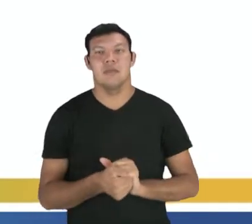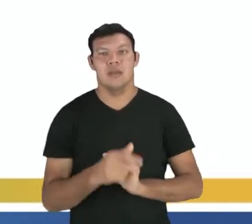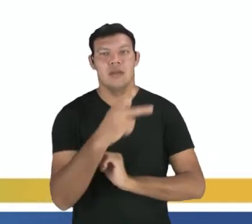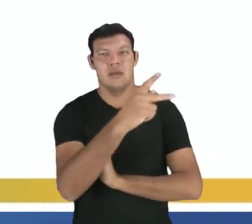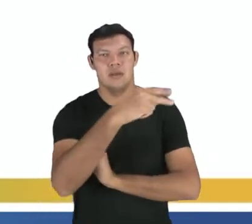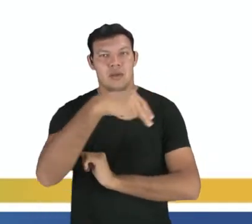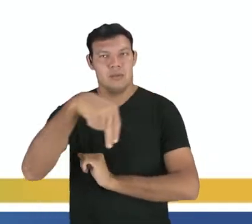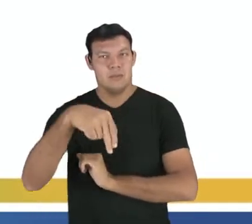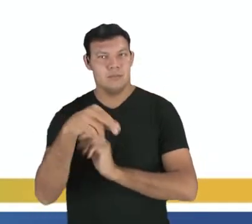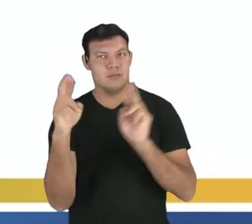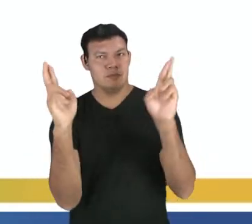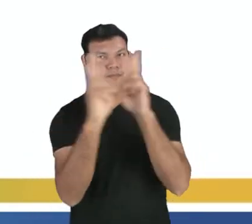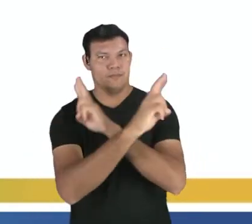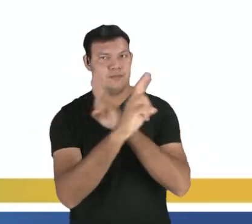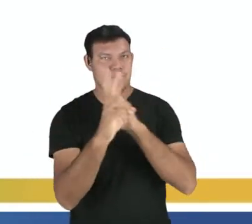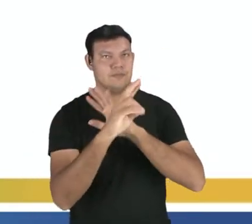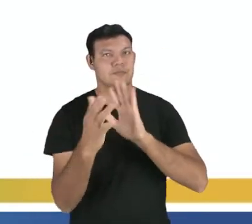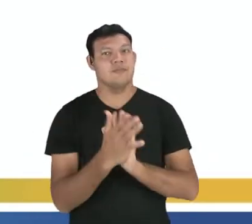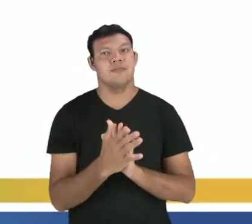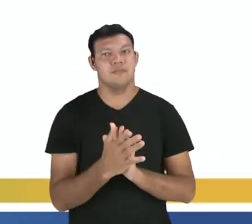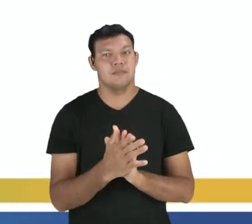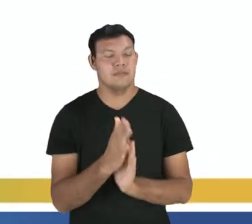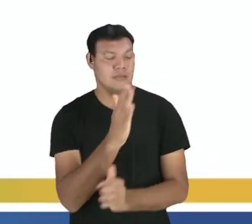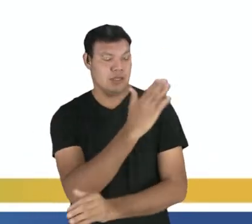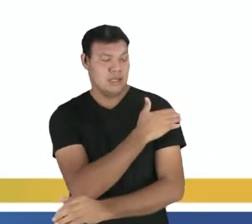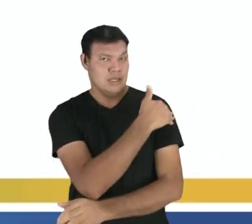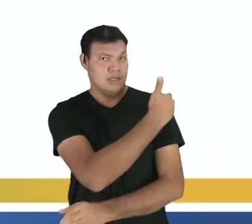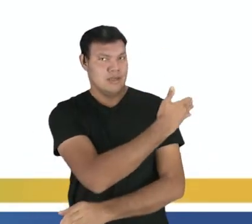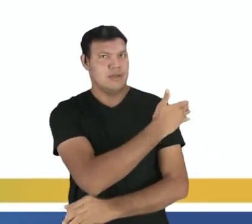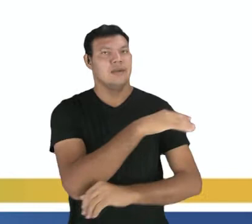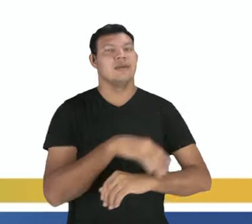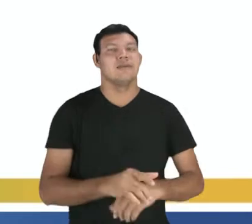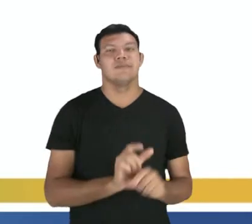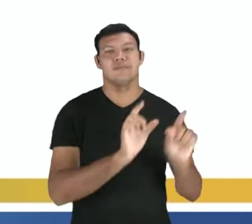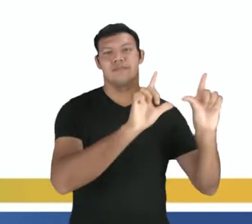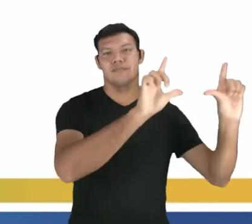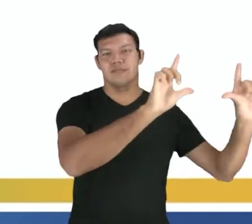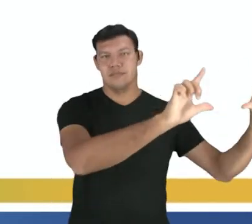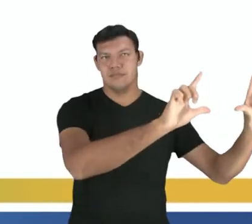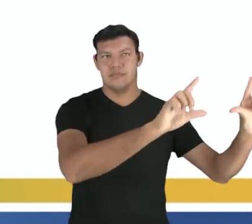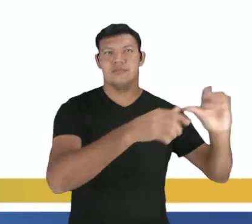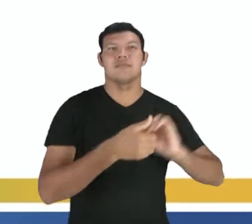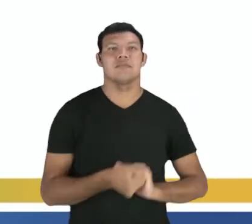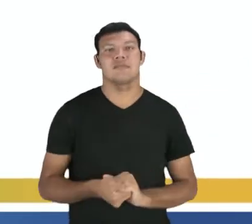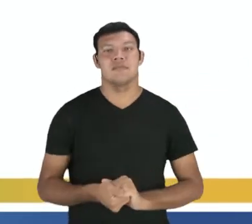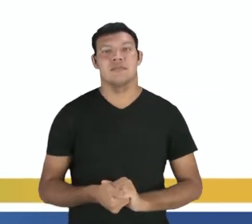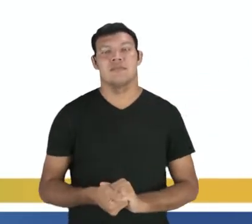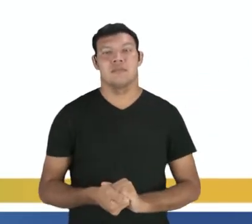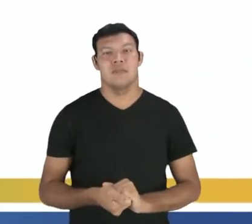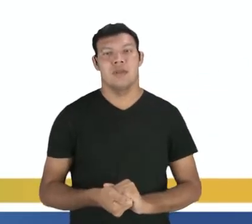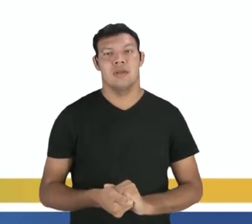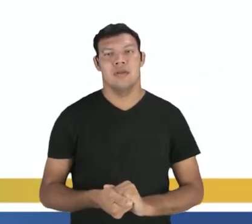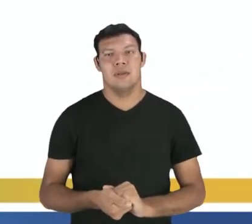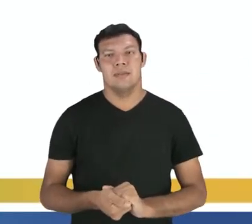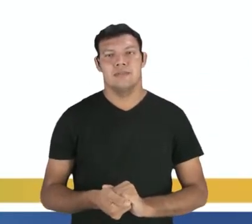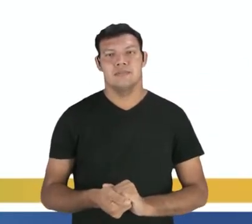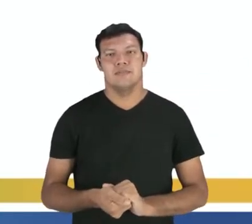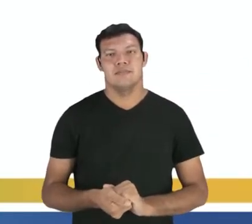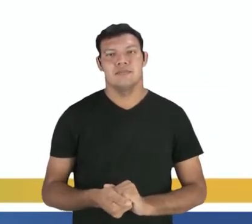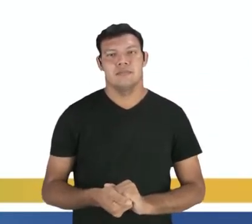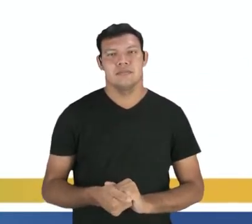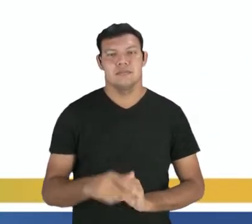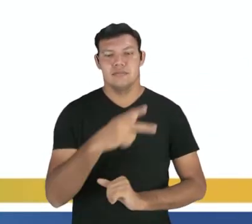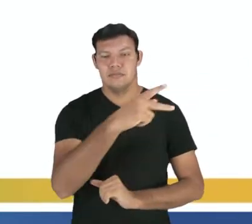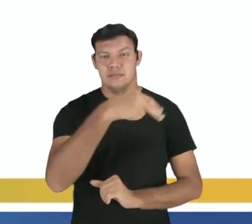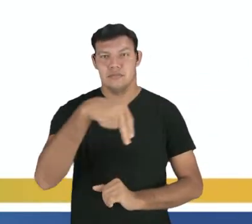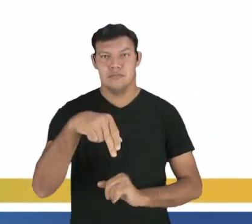pronomes relativos. E ao lado, gente, coloquei os pronomes relativos para vocês saberem de